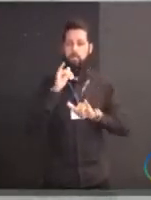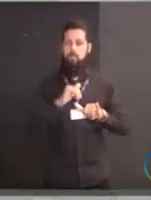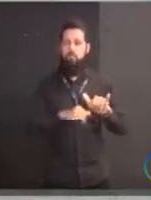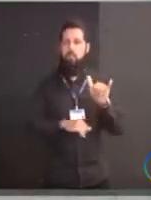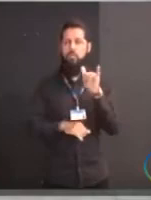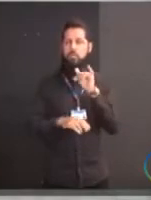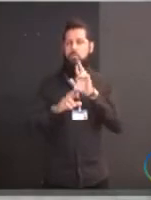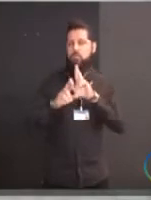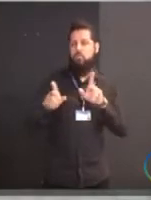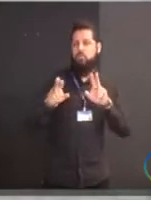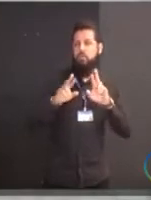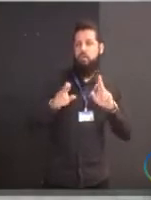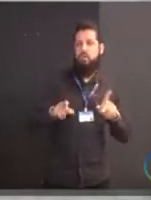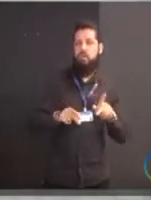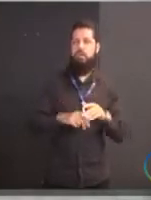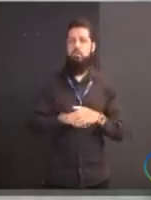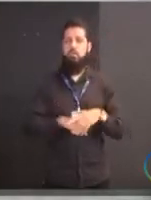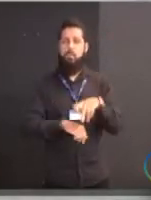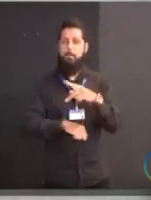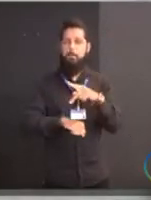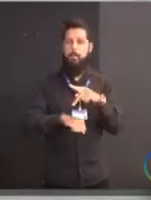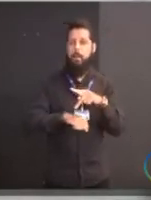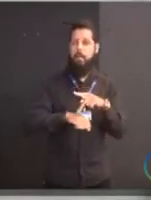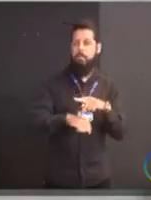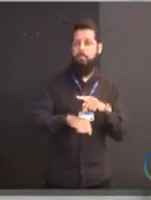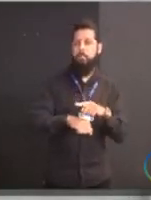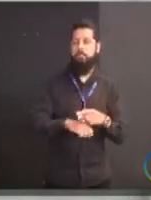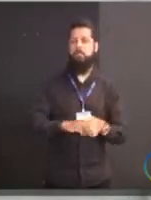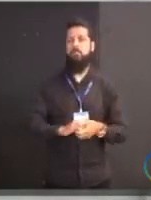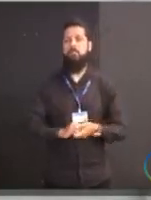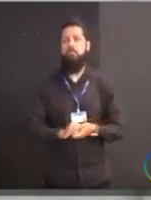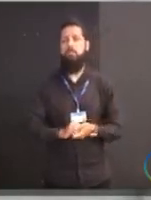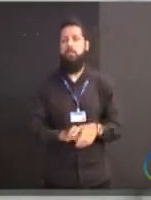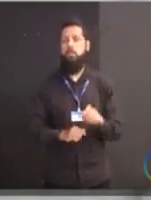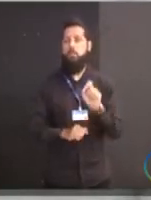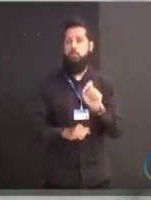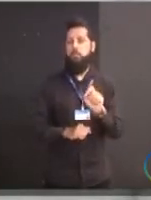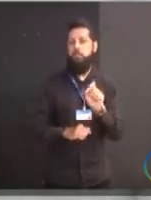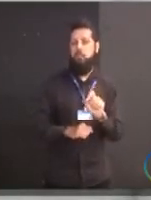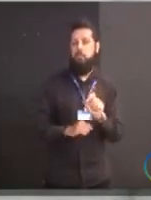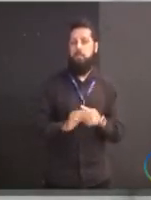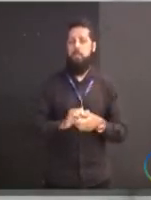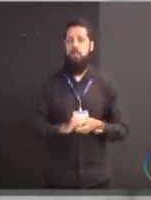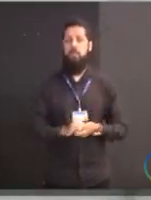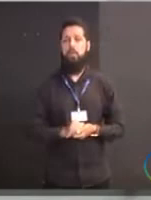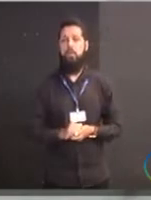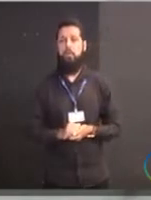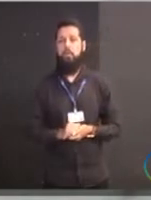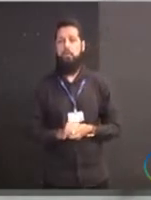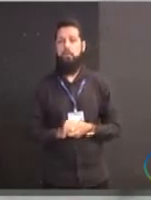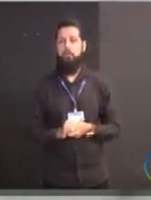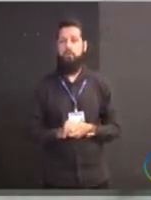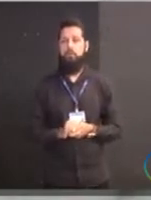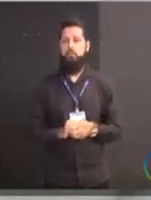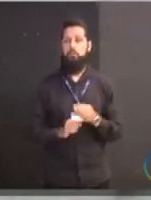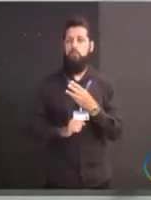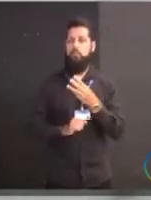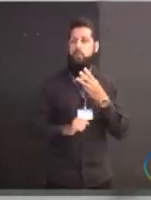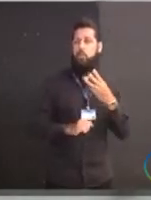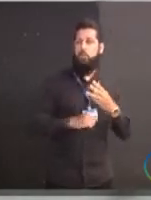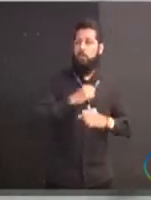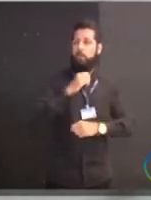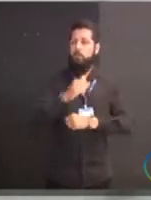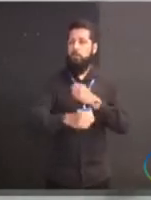é conhecida a assertiva de que de 33 em 33 anos o número de habitantes da